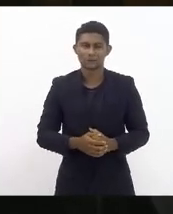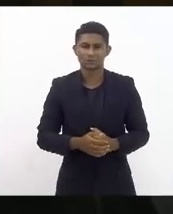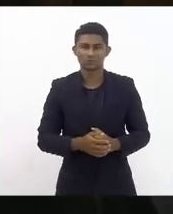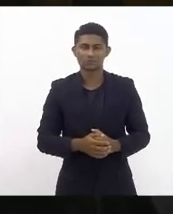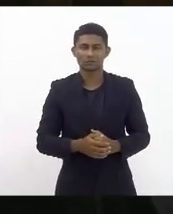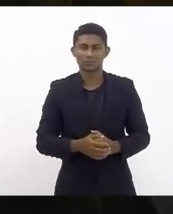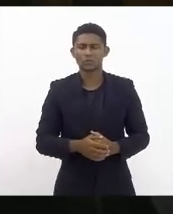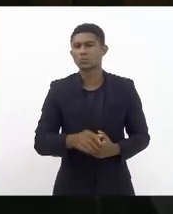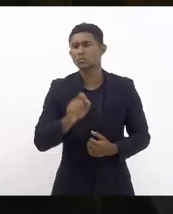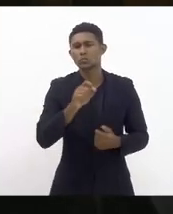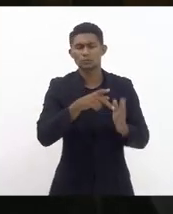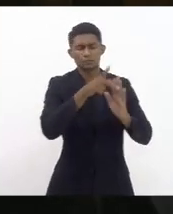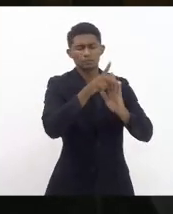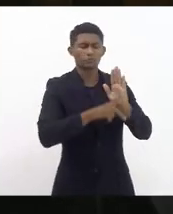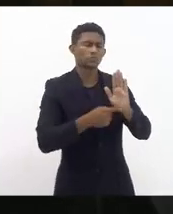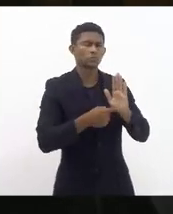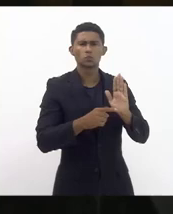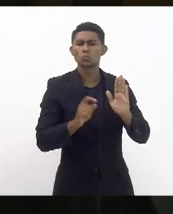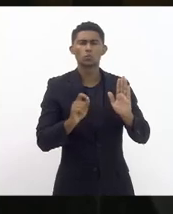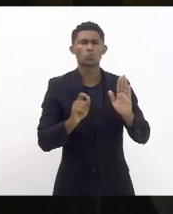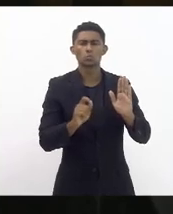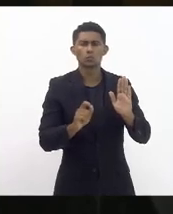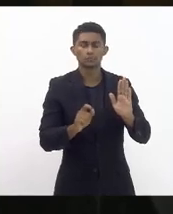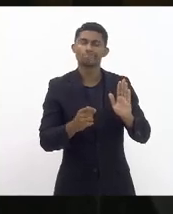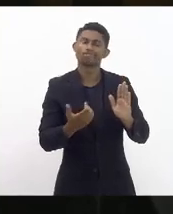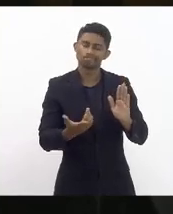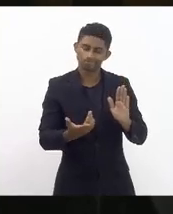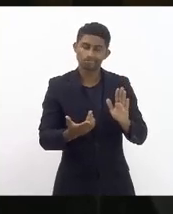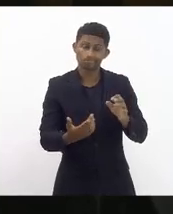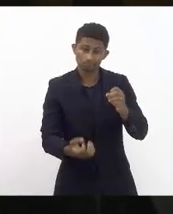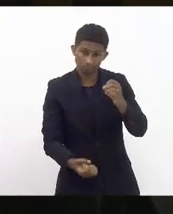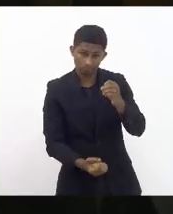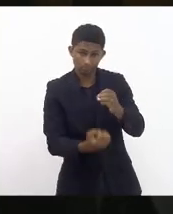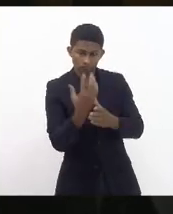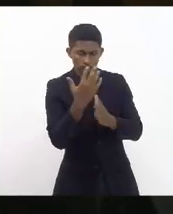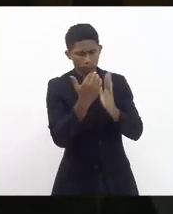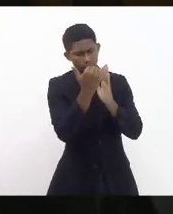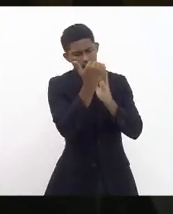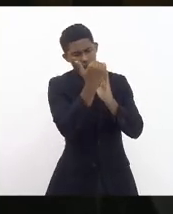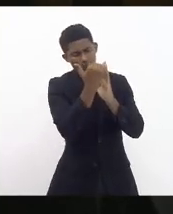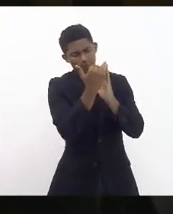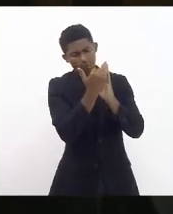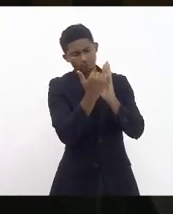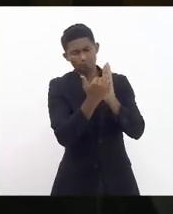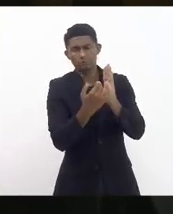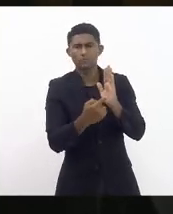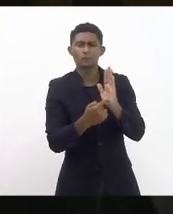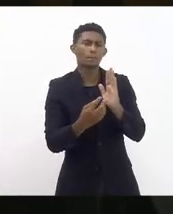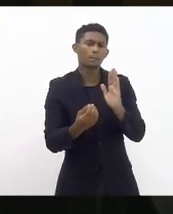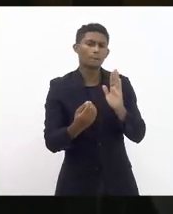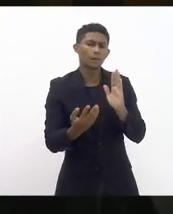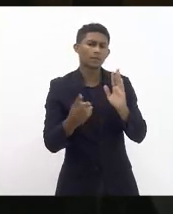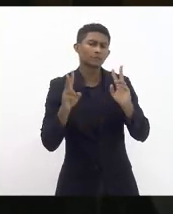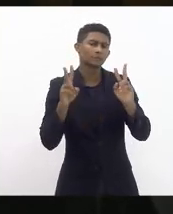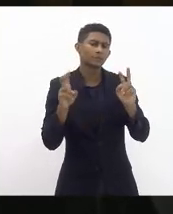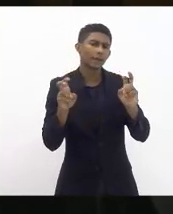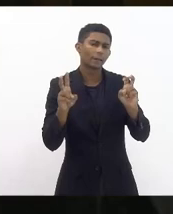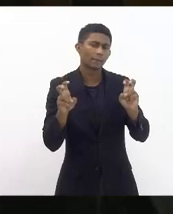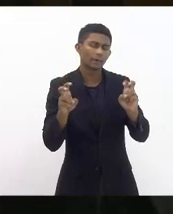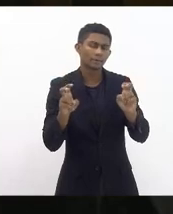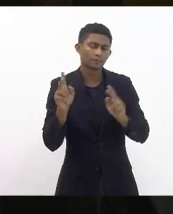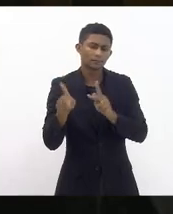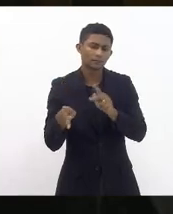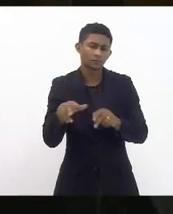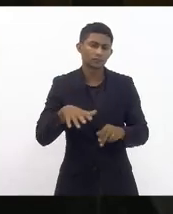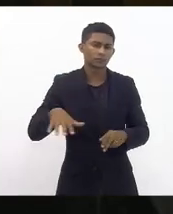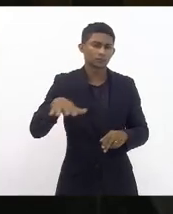que dispõe sobre a criação do programa Guia Alimentar para a População Brasileira